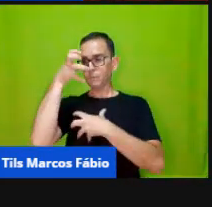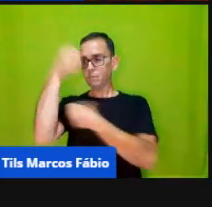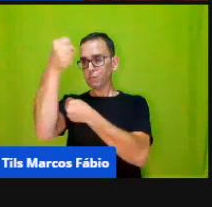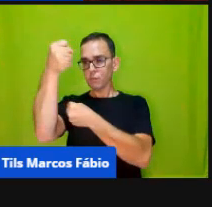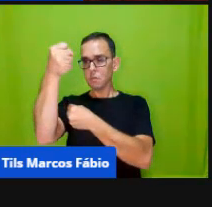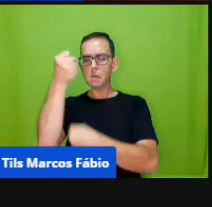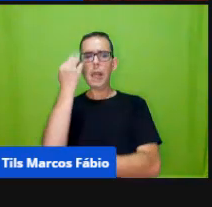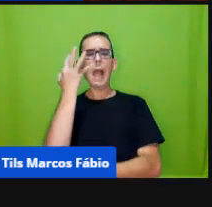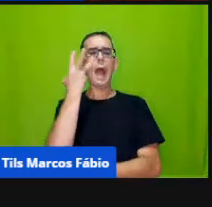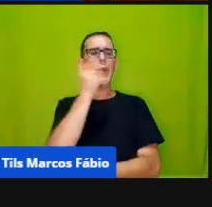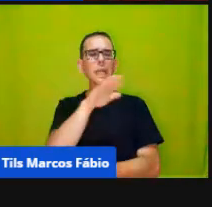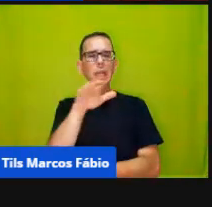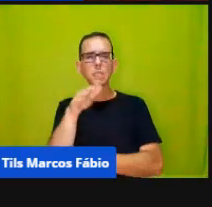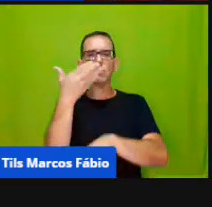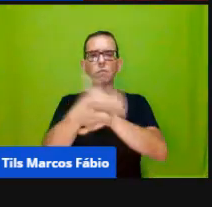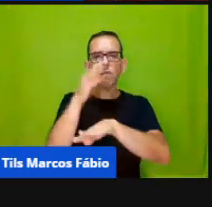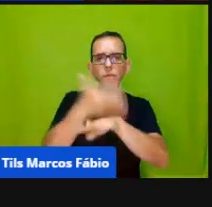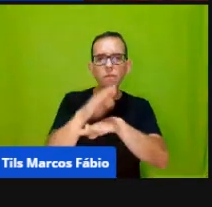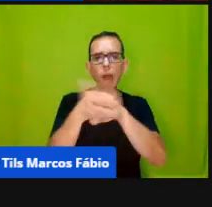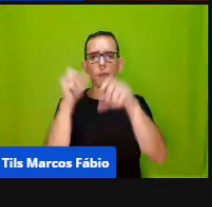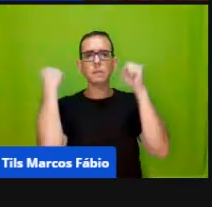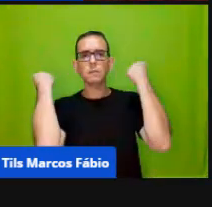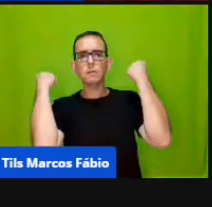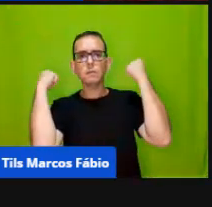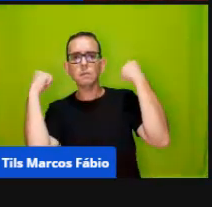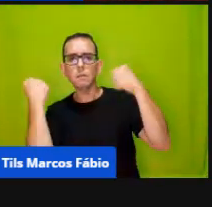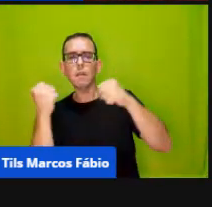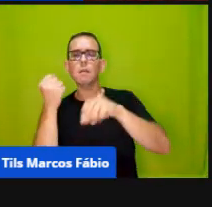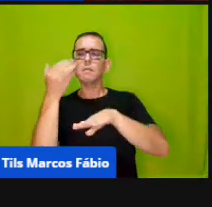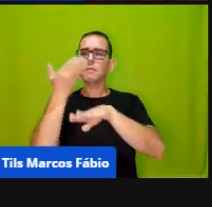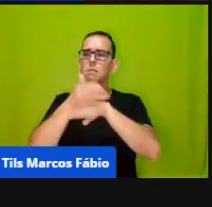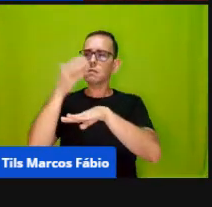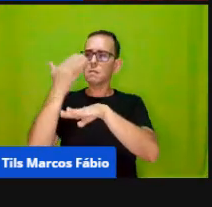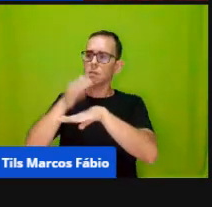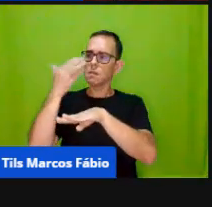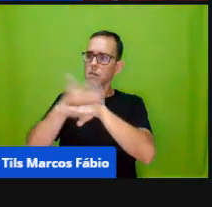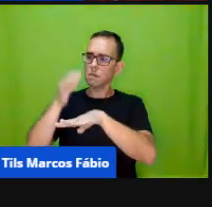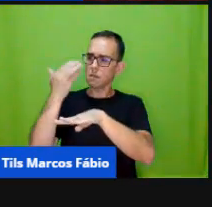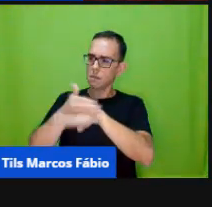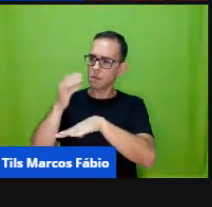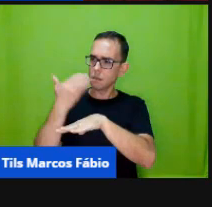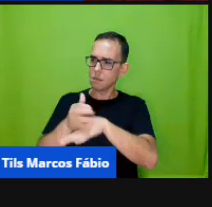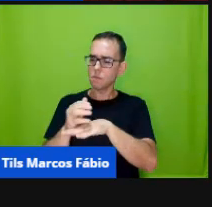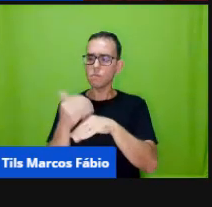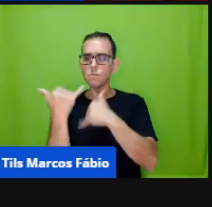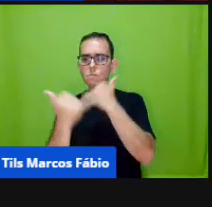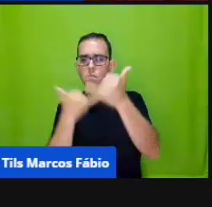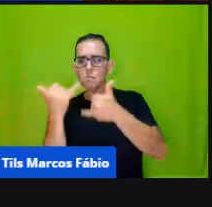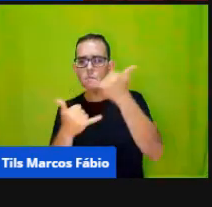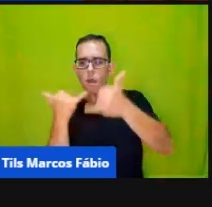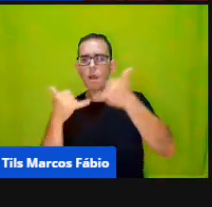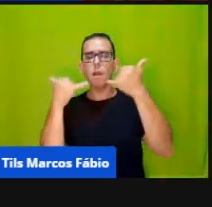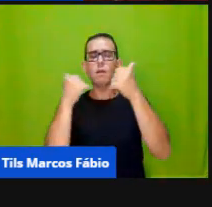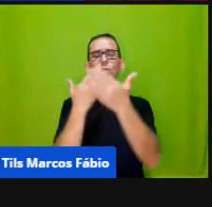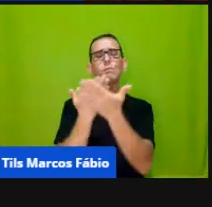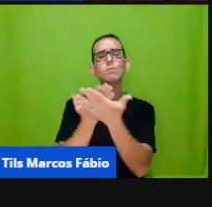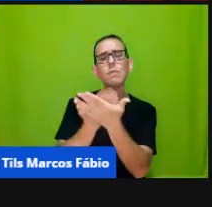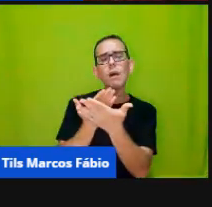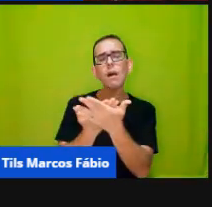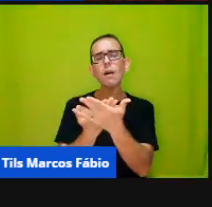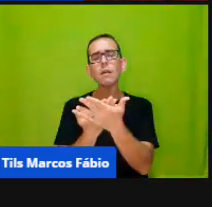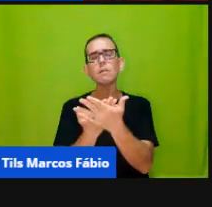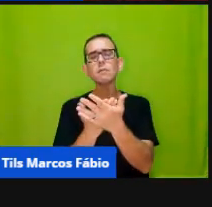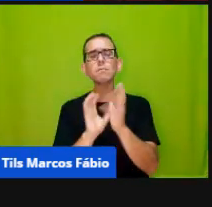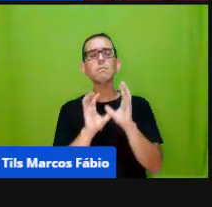que pratica esporte, que pratica jogos esportivos, que praticam uma modalidade,